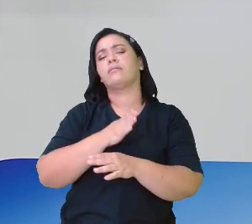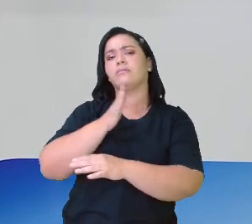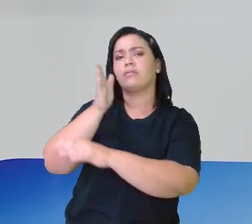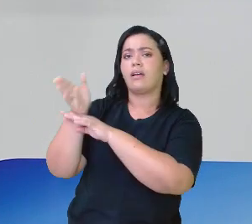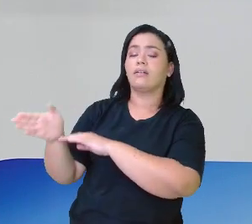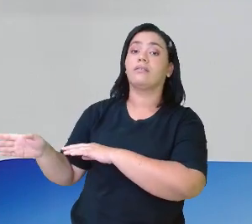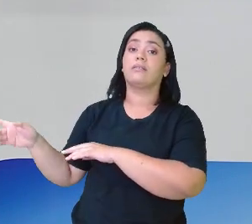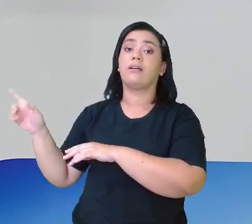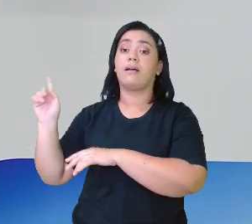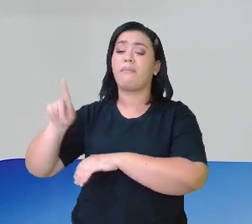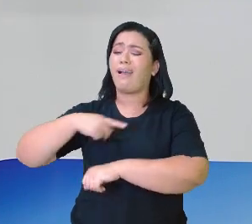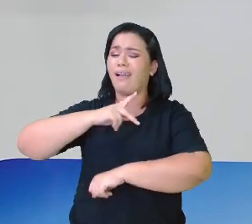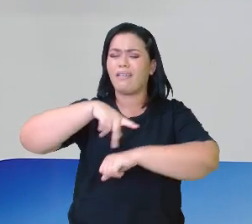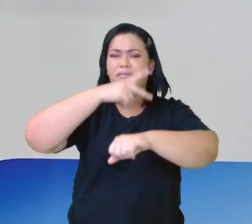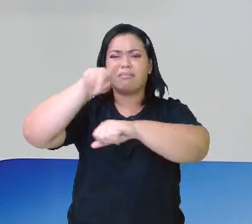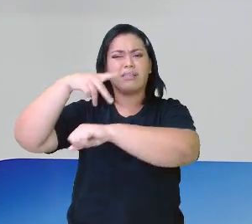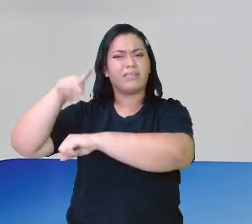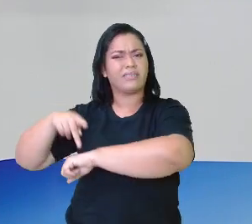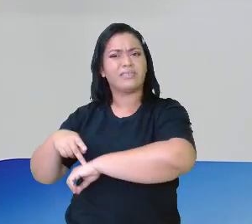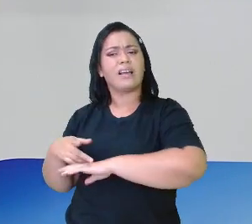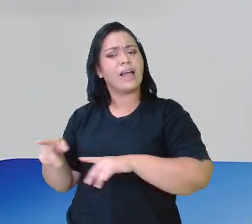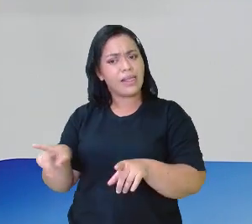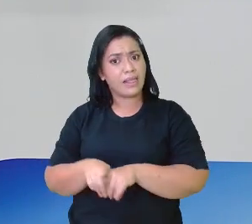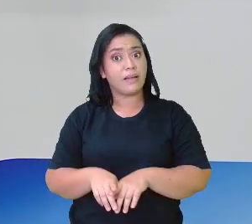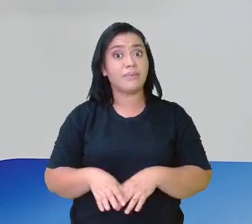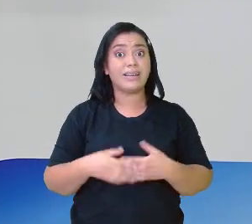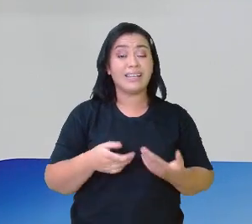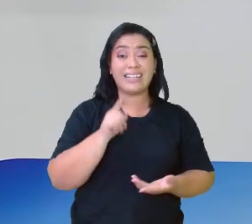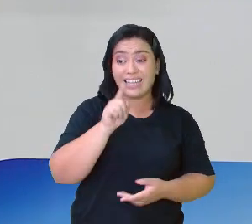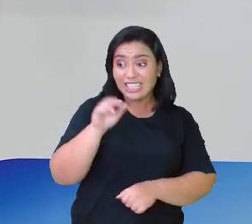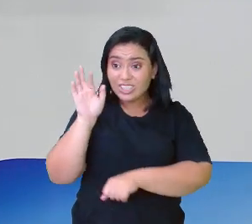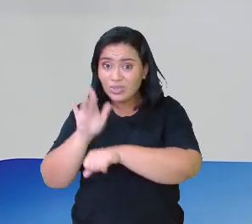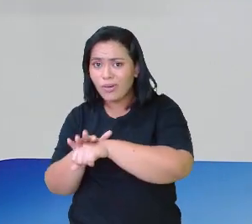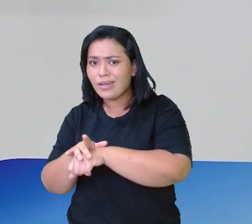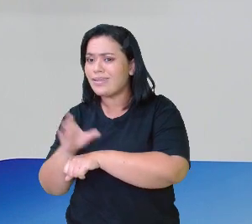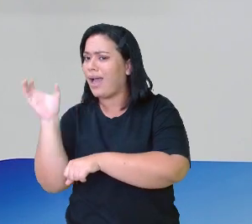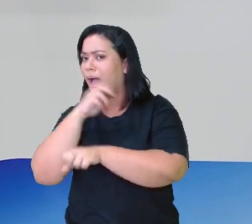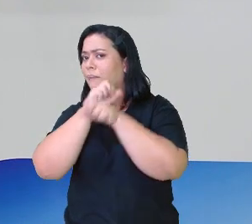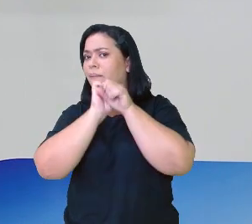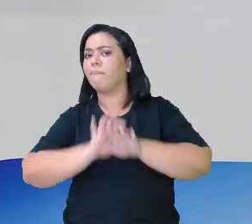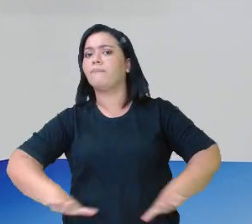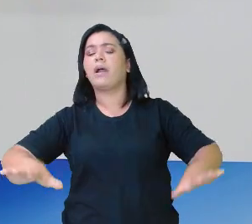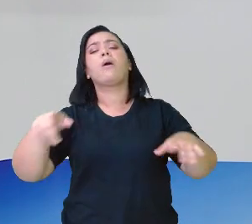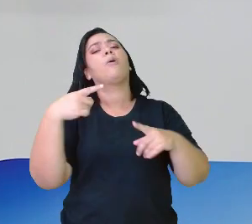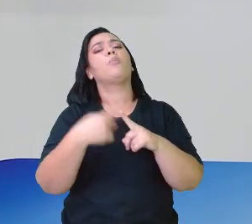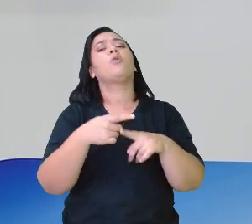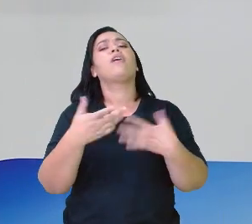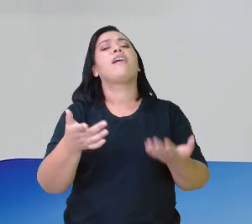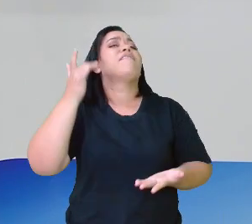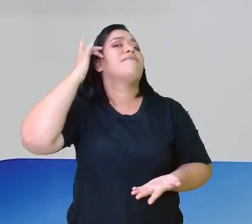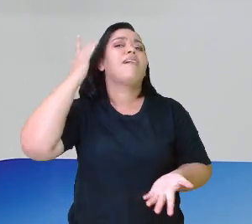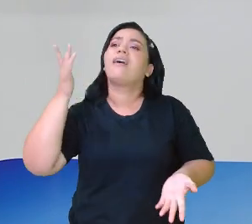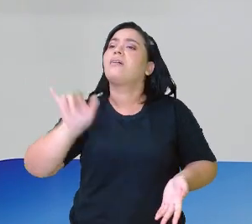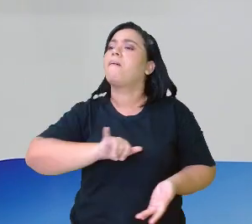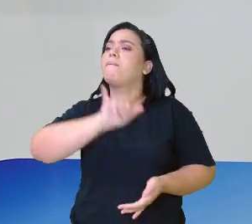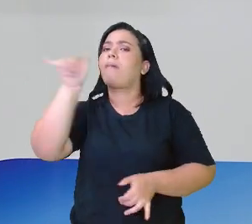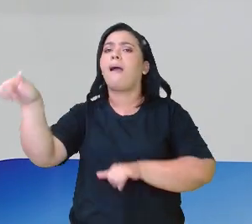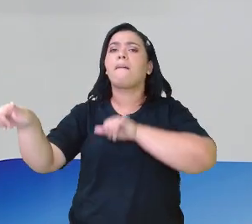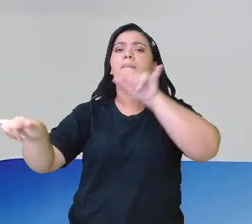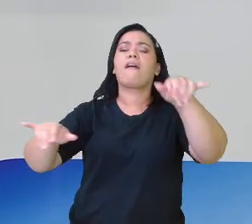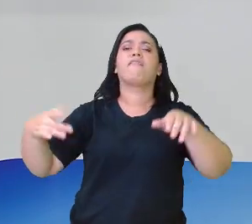E aí, claro, por isso, justamente que essa questão da pandemia fez com que essa doença ela se espalhasse tão rápido pelo mundo, porque hoje as pessoas